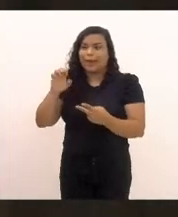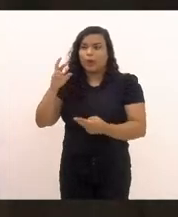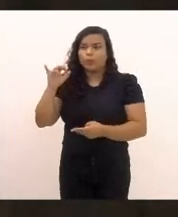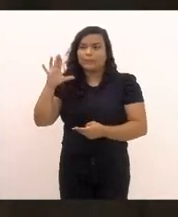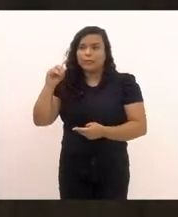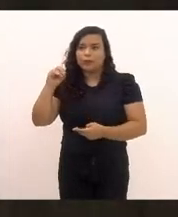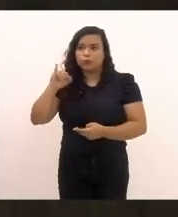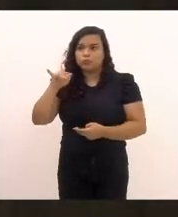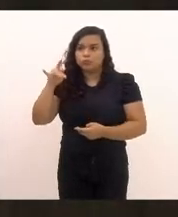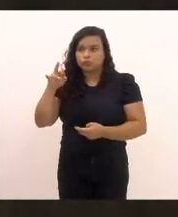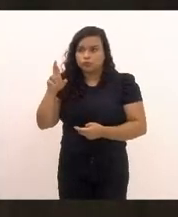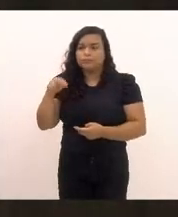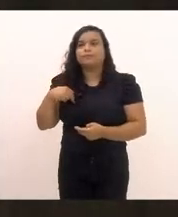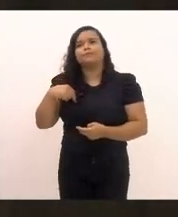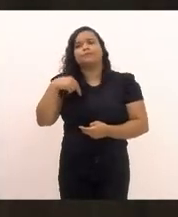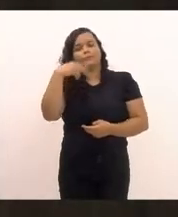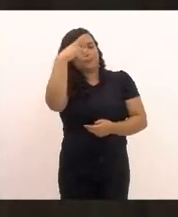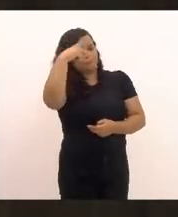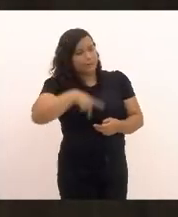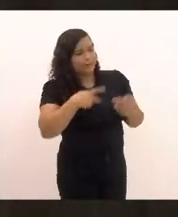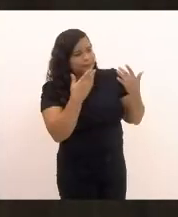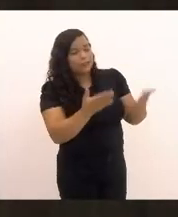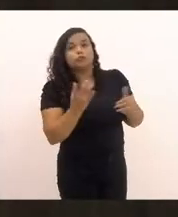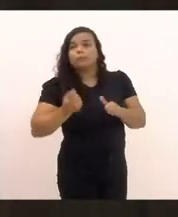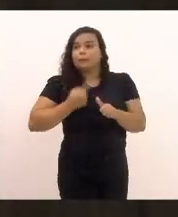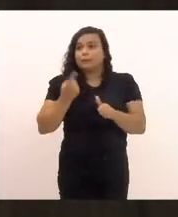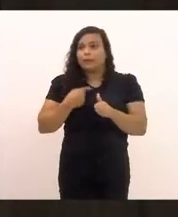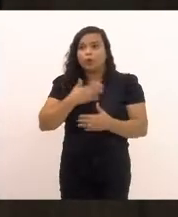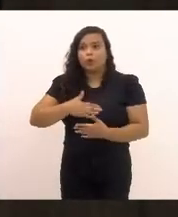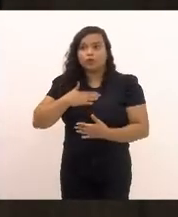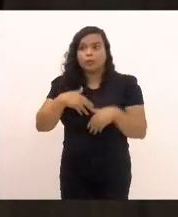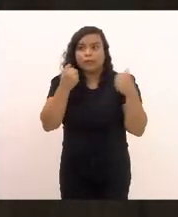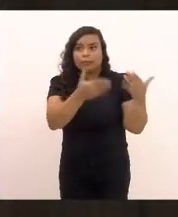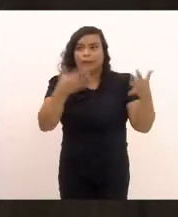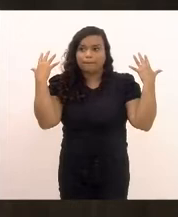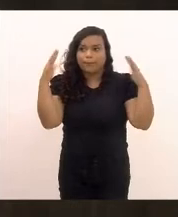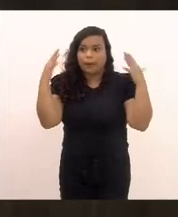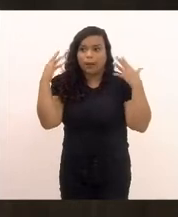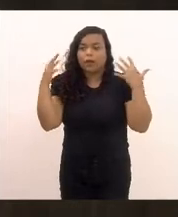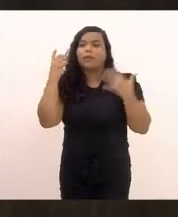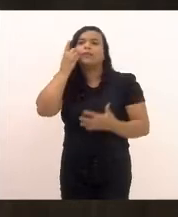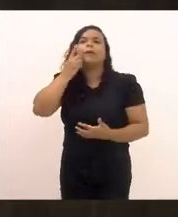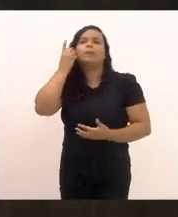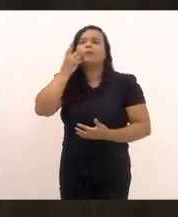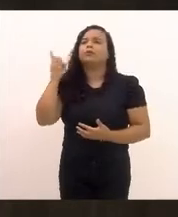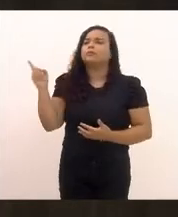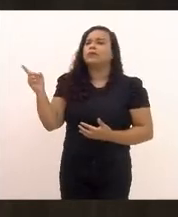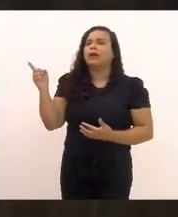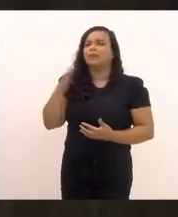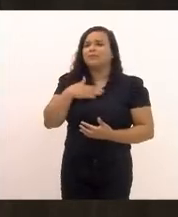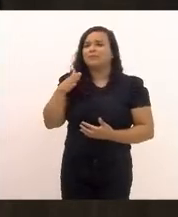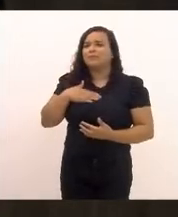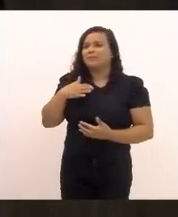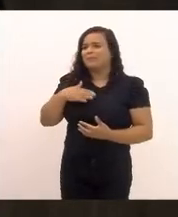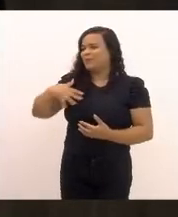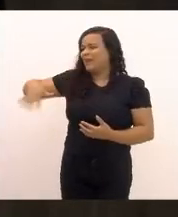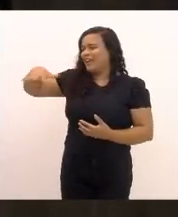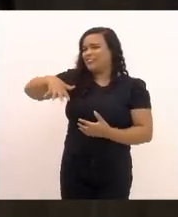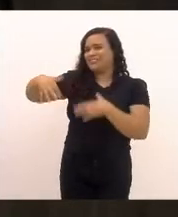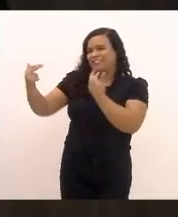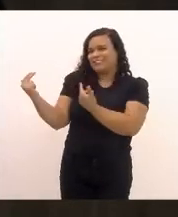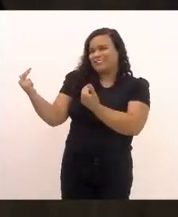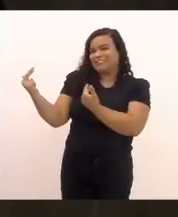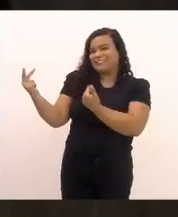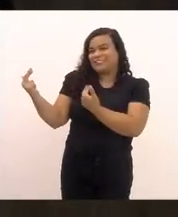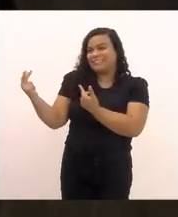Presidente, em primeiro lugar, gostaria de parabenizar o nosso deputado, deputado da minha região, da nossa